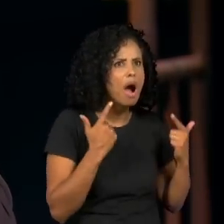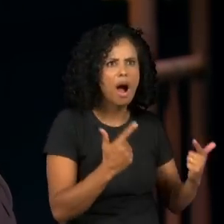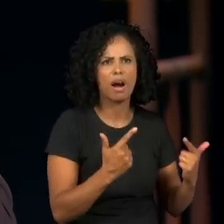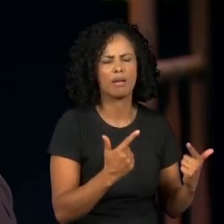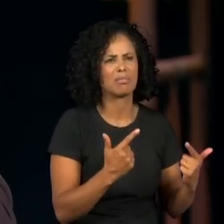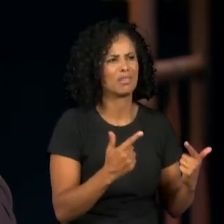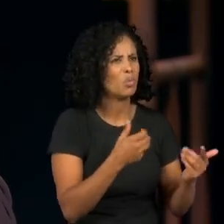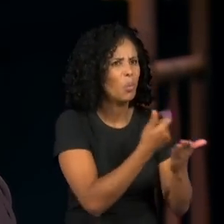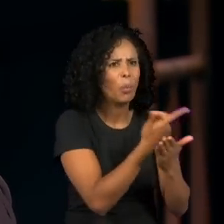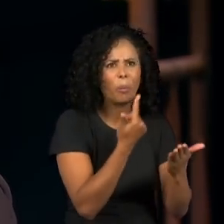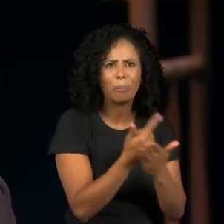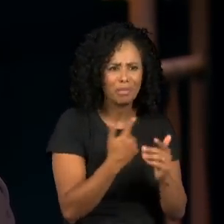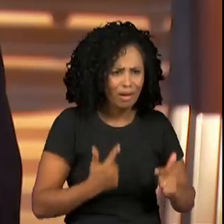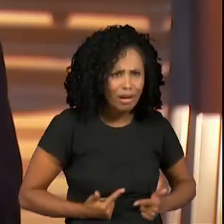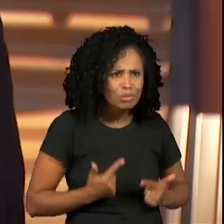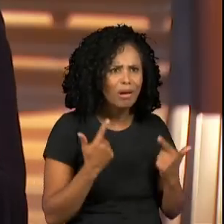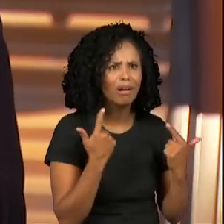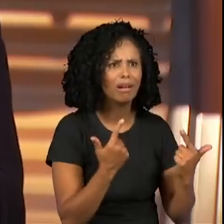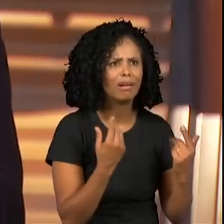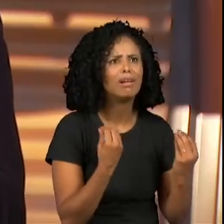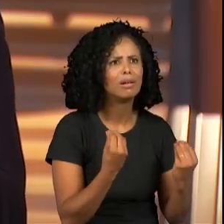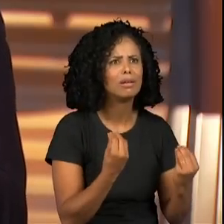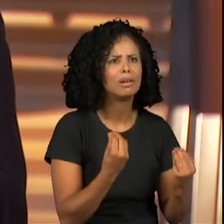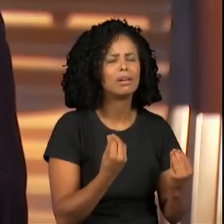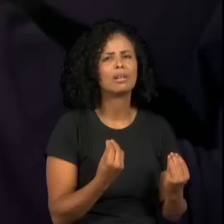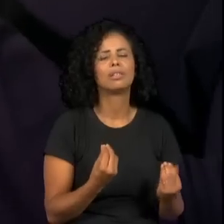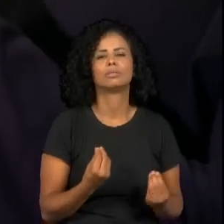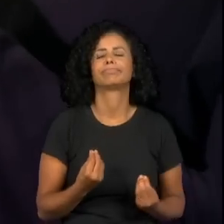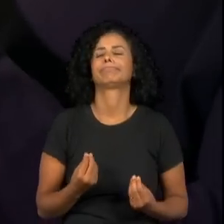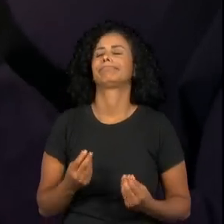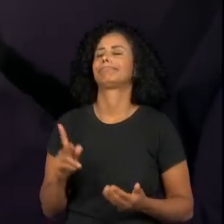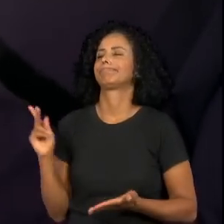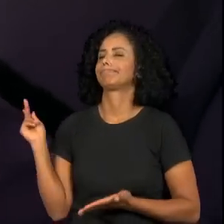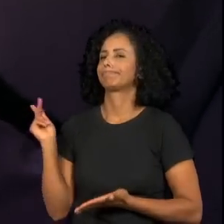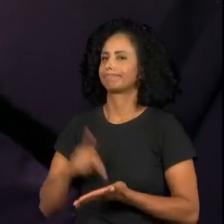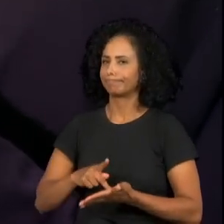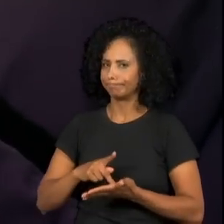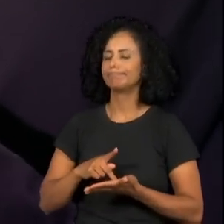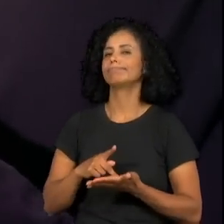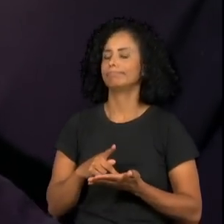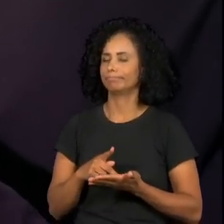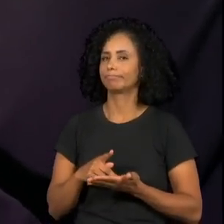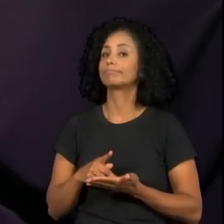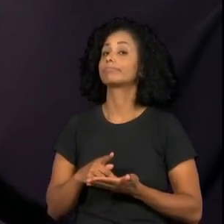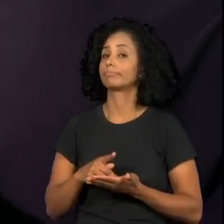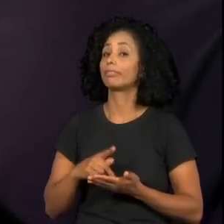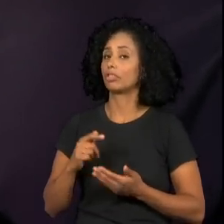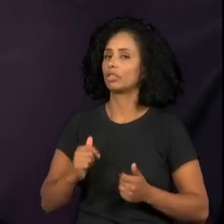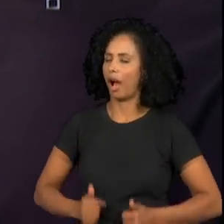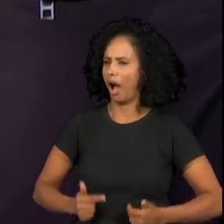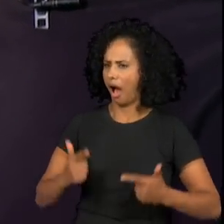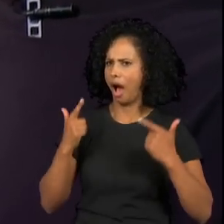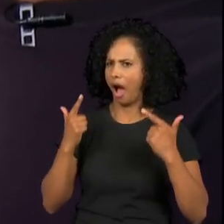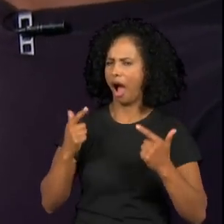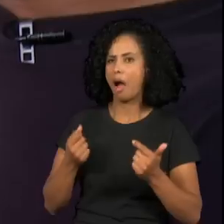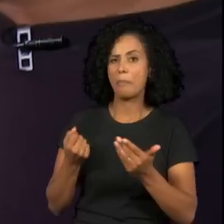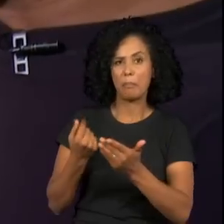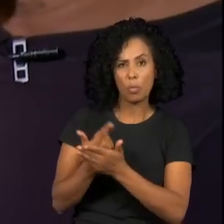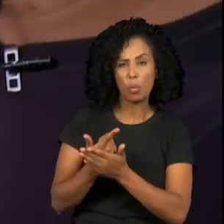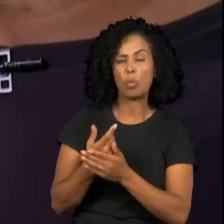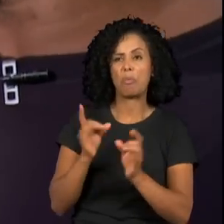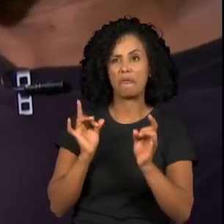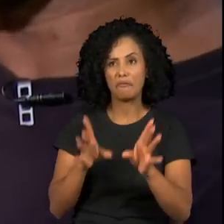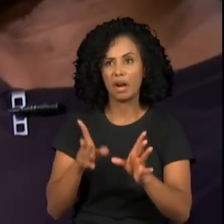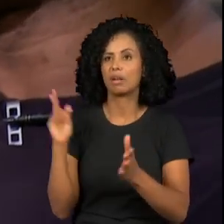supermercado. O que rolou? Junto a isso, cara, está tendo alguns acontecimentos que às vezes não